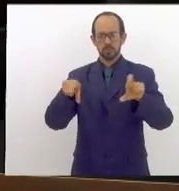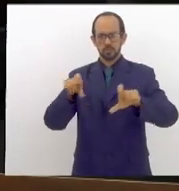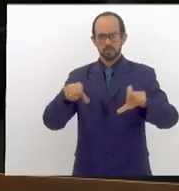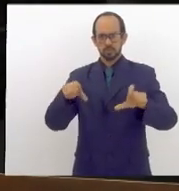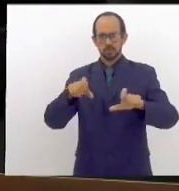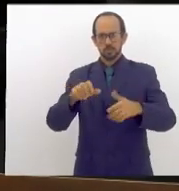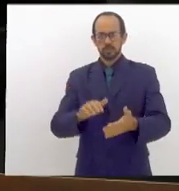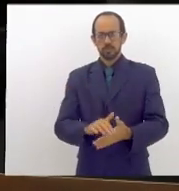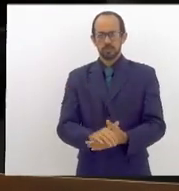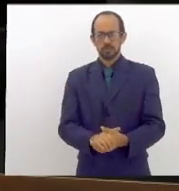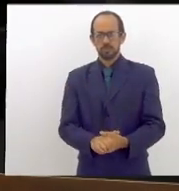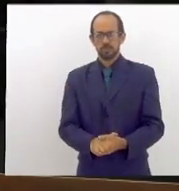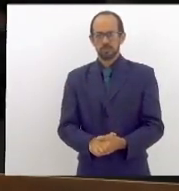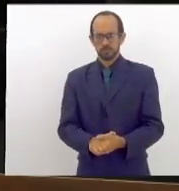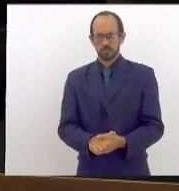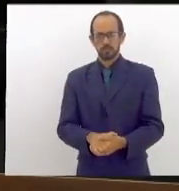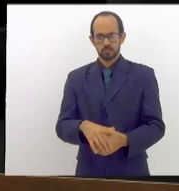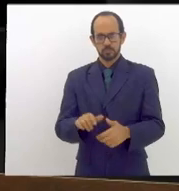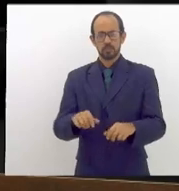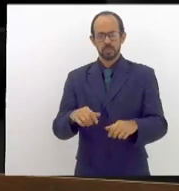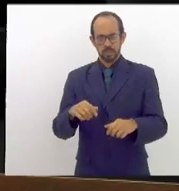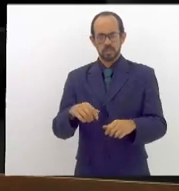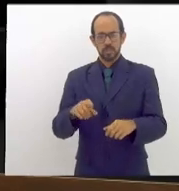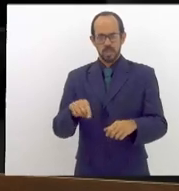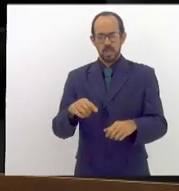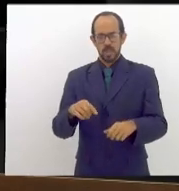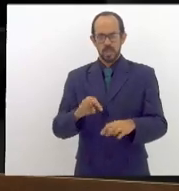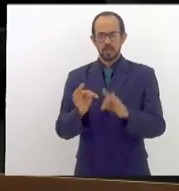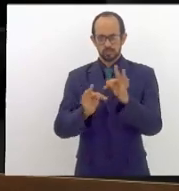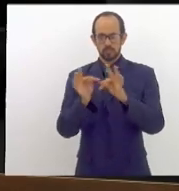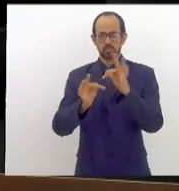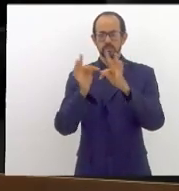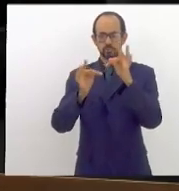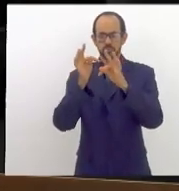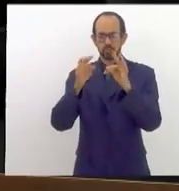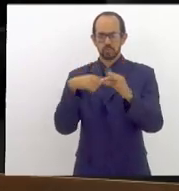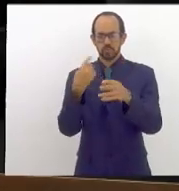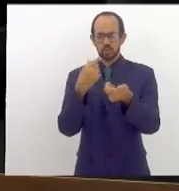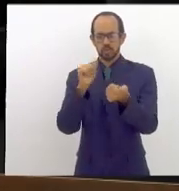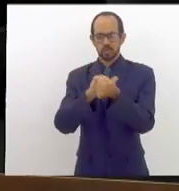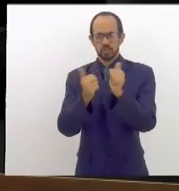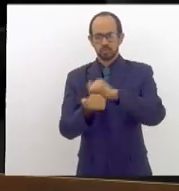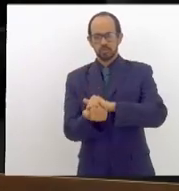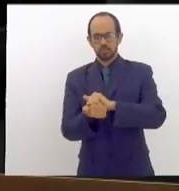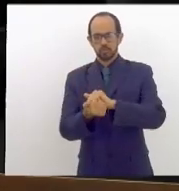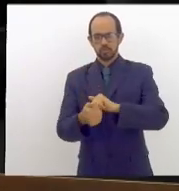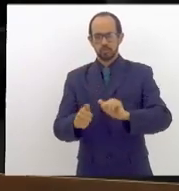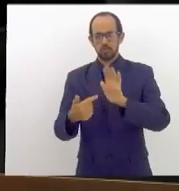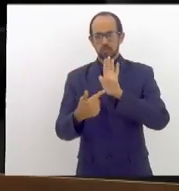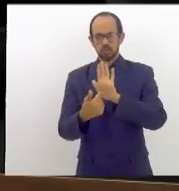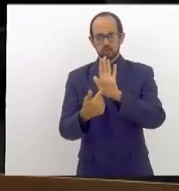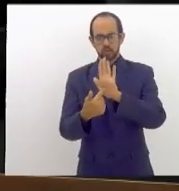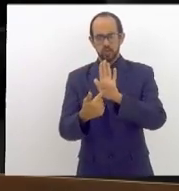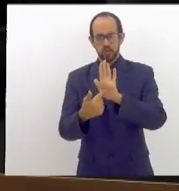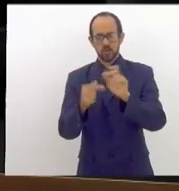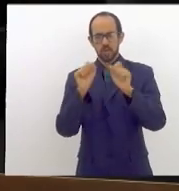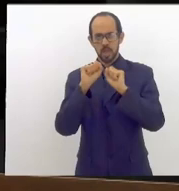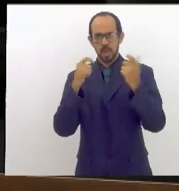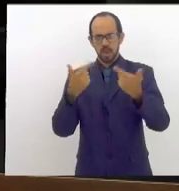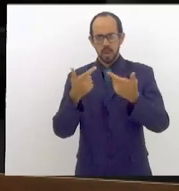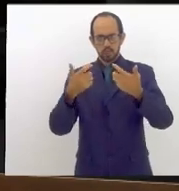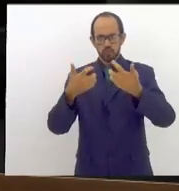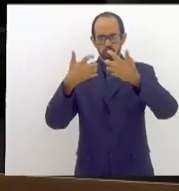absolutamente moderno pelo qual a gente adaptou mostrou que o Parlamento